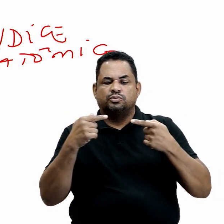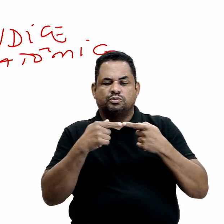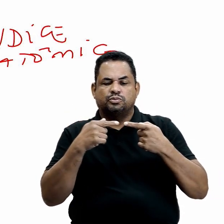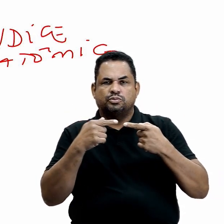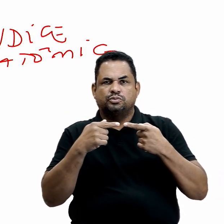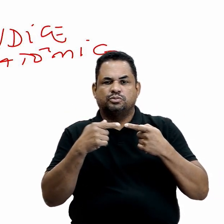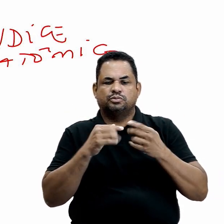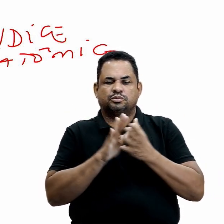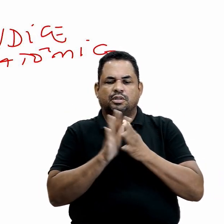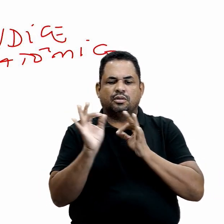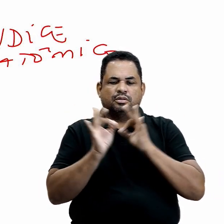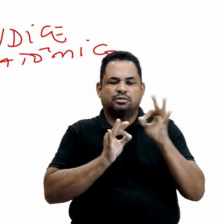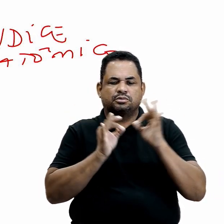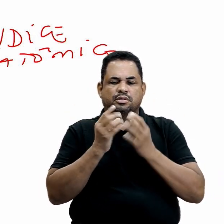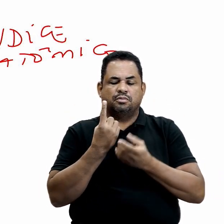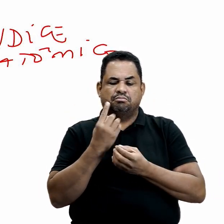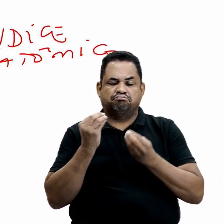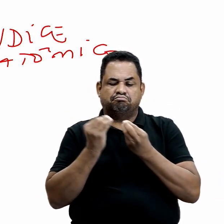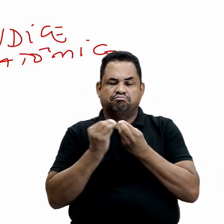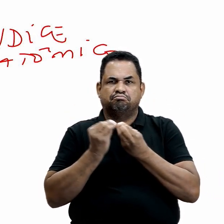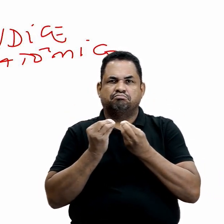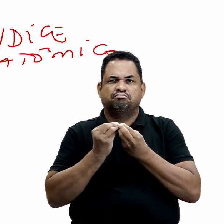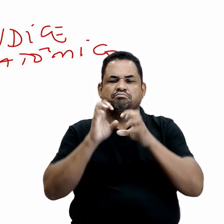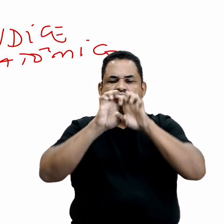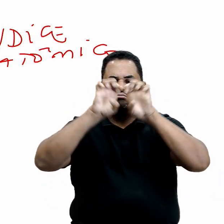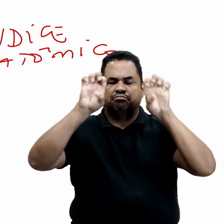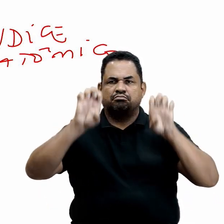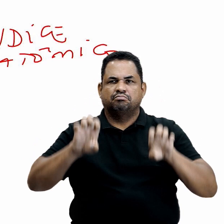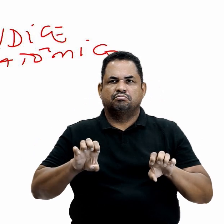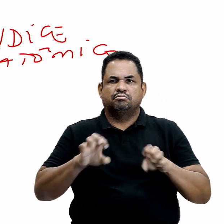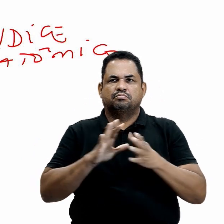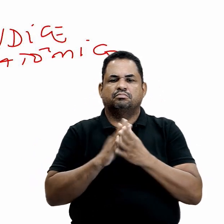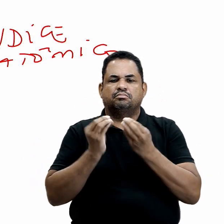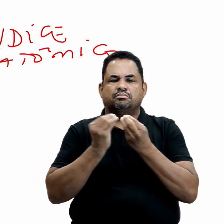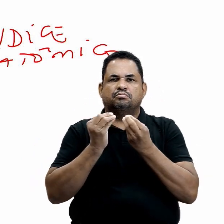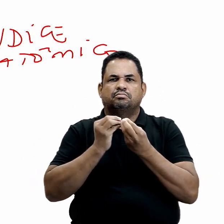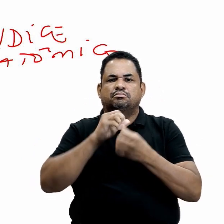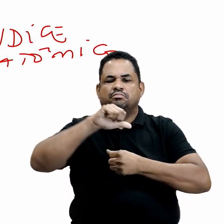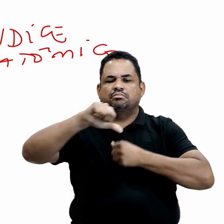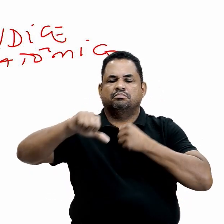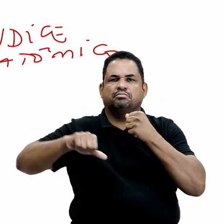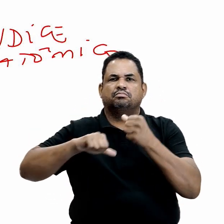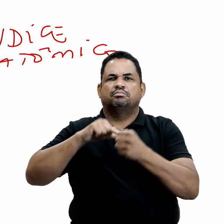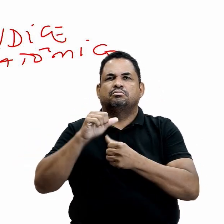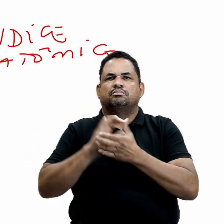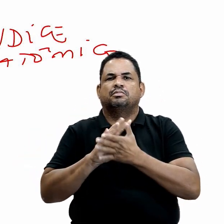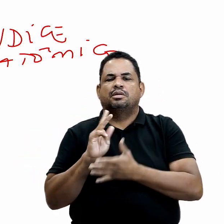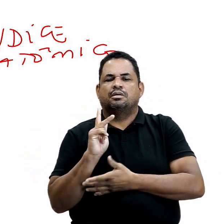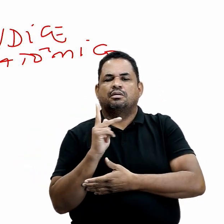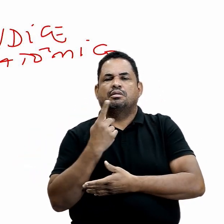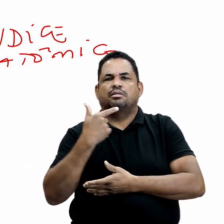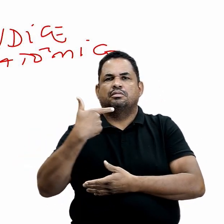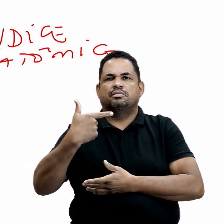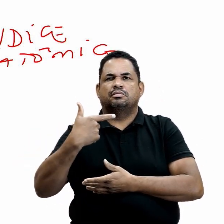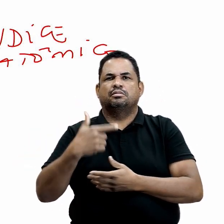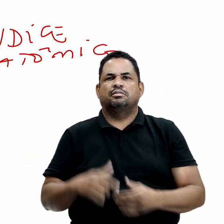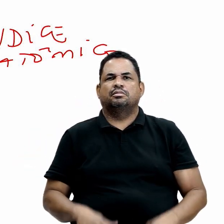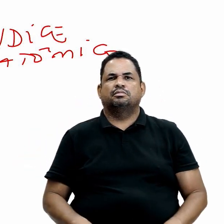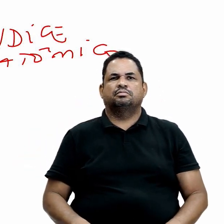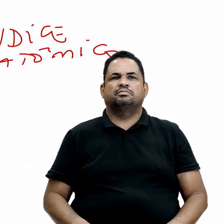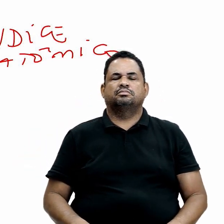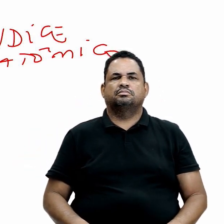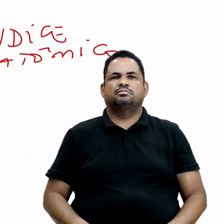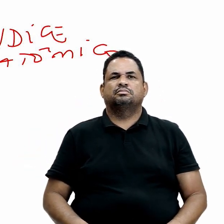uma molécula, a estrutura da molécula passa a ser H2. E assim